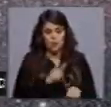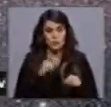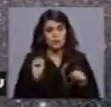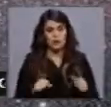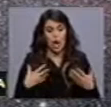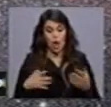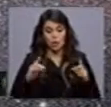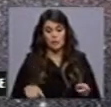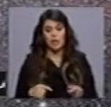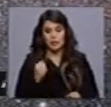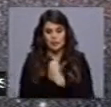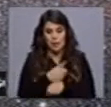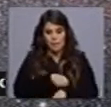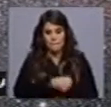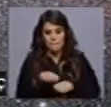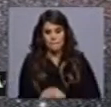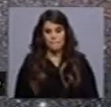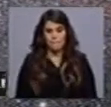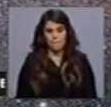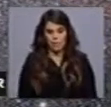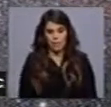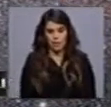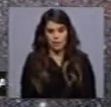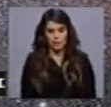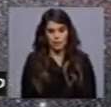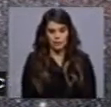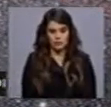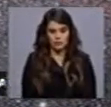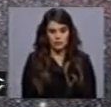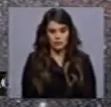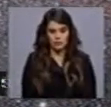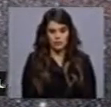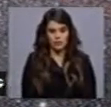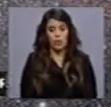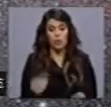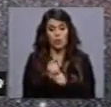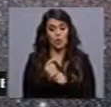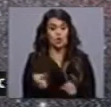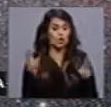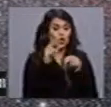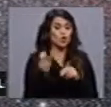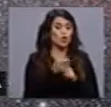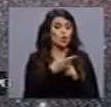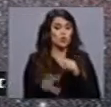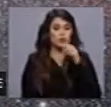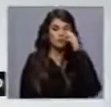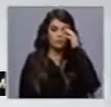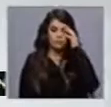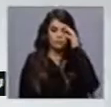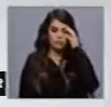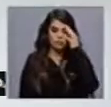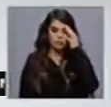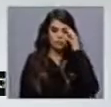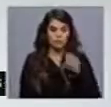trabalharem. É a primeira das muitas novidades que trazes. A outra está relacionada,